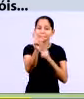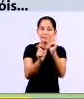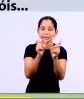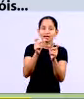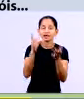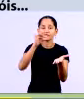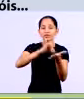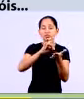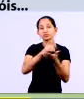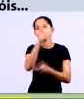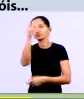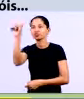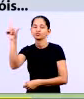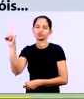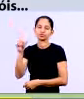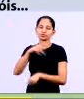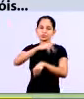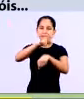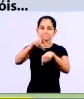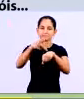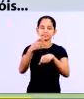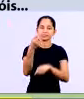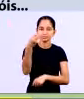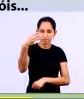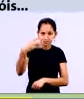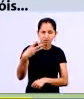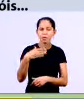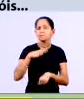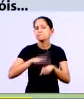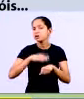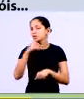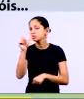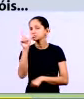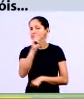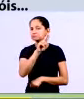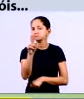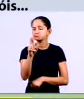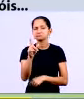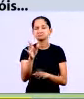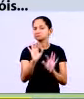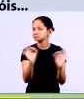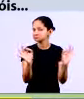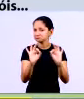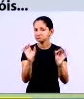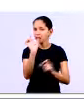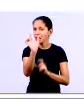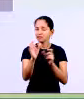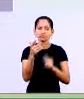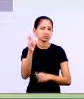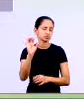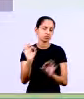Tayane, ok? Mas são essas três que eu achei. Não achei mais nenhuma outra ainda não. De repente a gente acha.